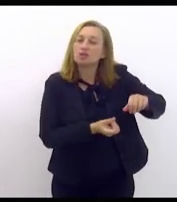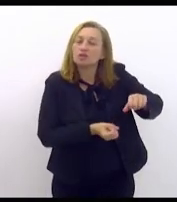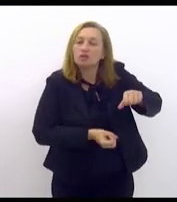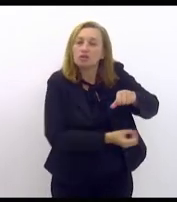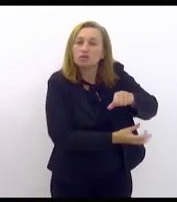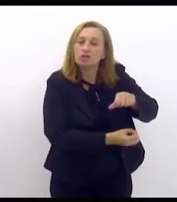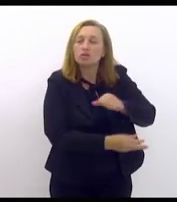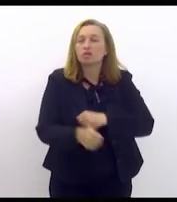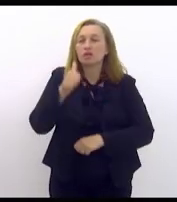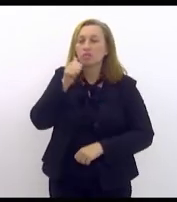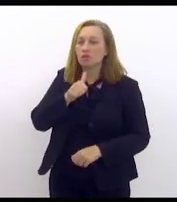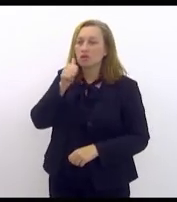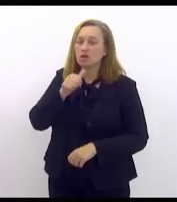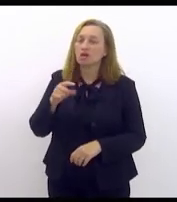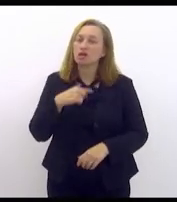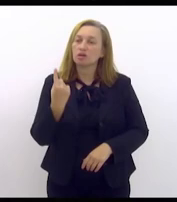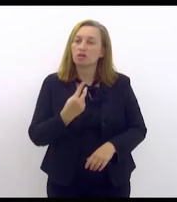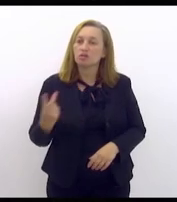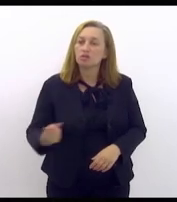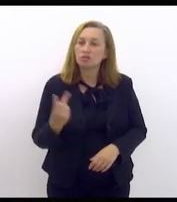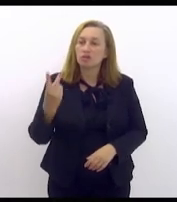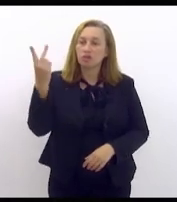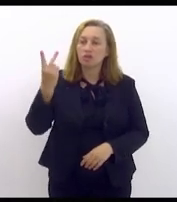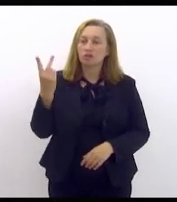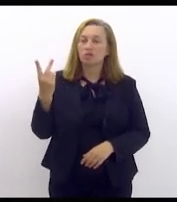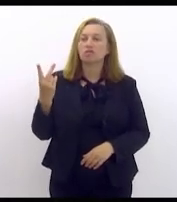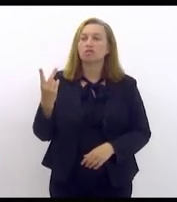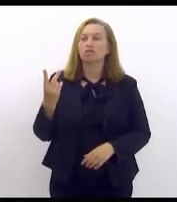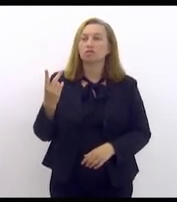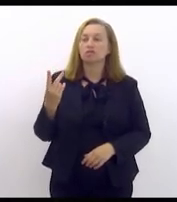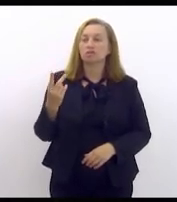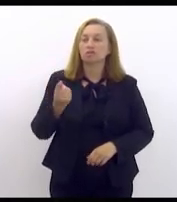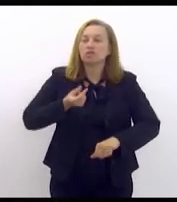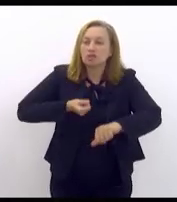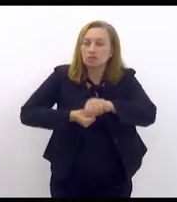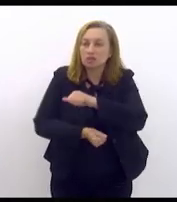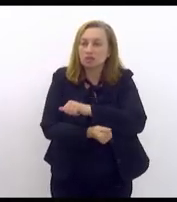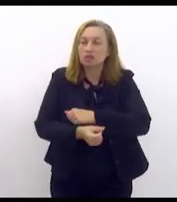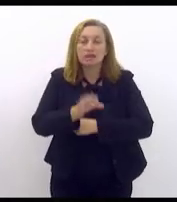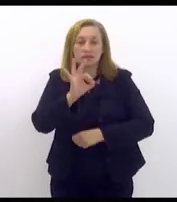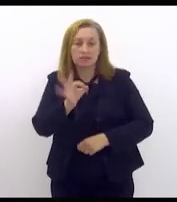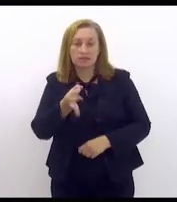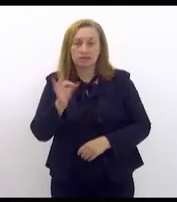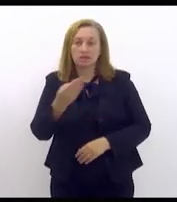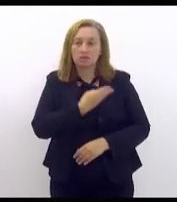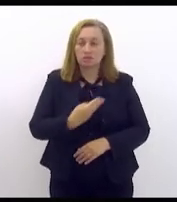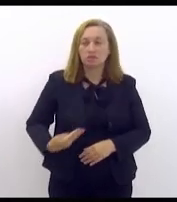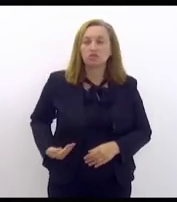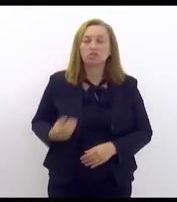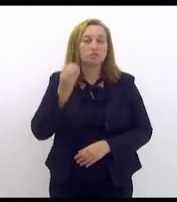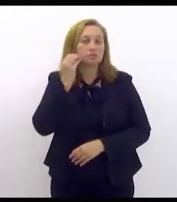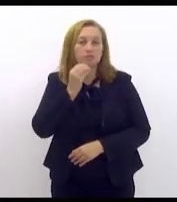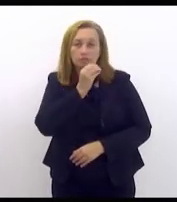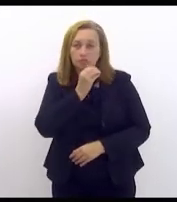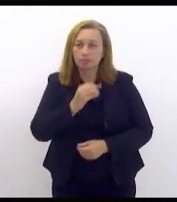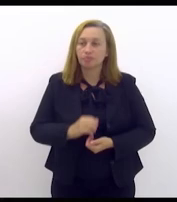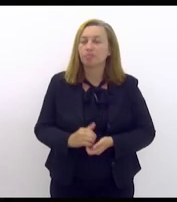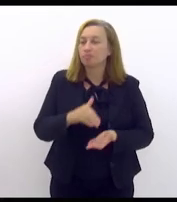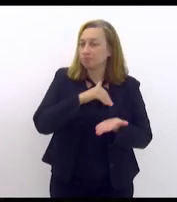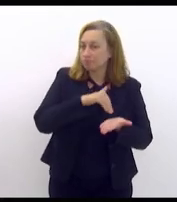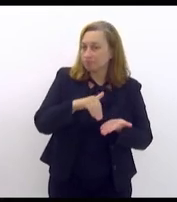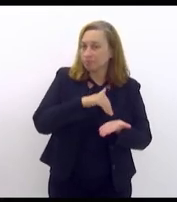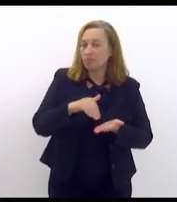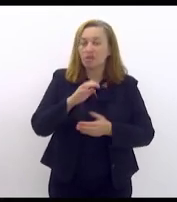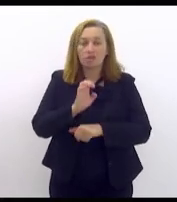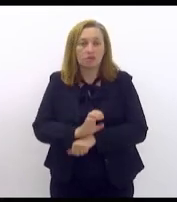enfim, que façamos valer as receitas que o financiam. E eu tenho certeza que o governador Cláudio Castro e o secretário